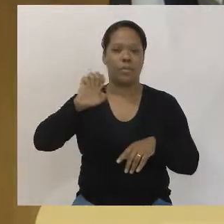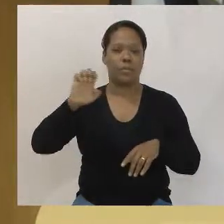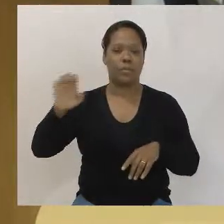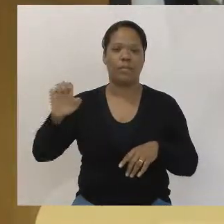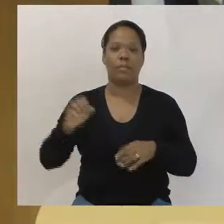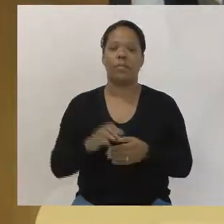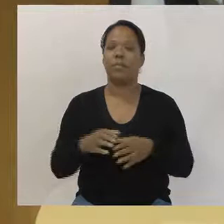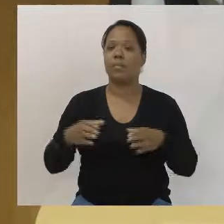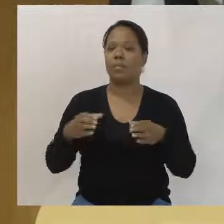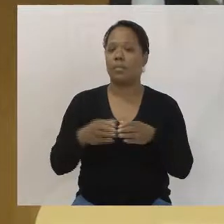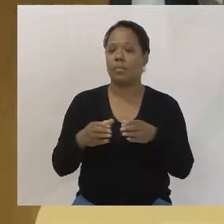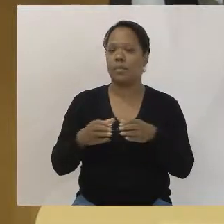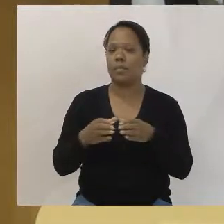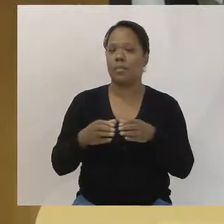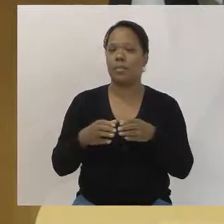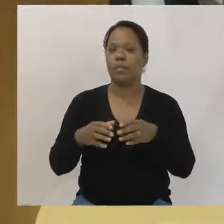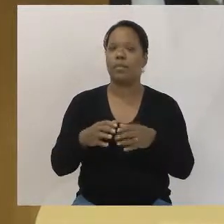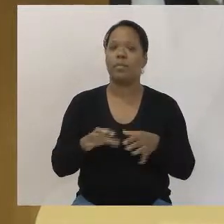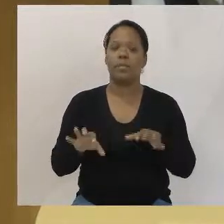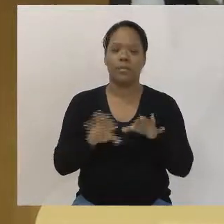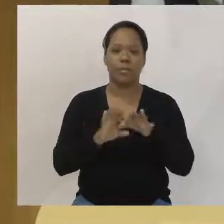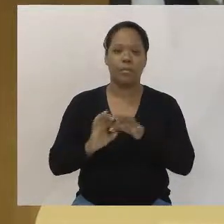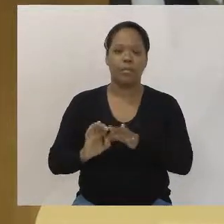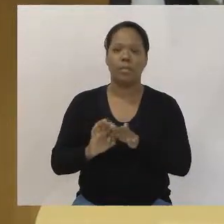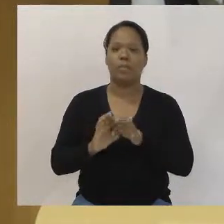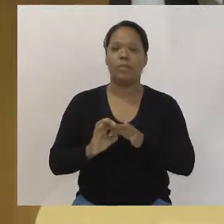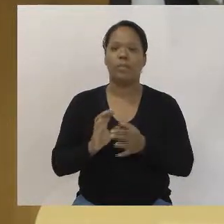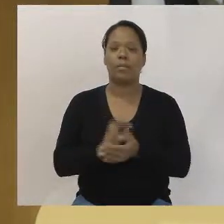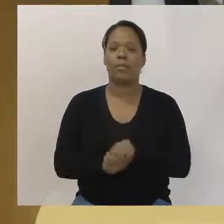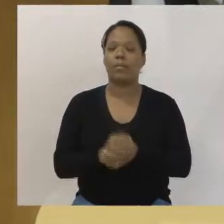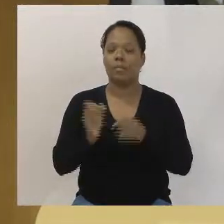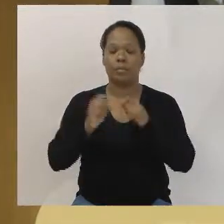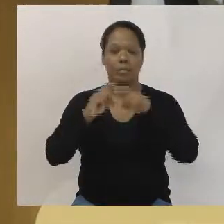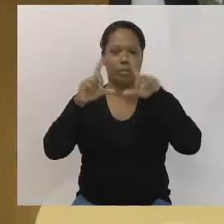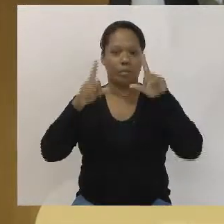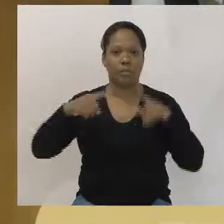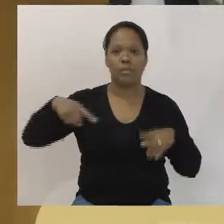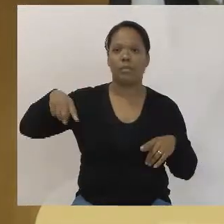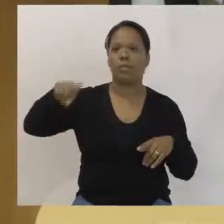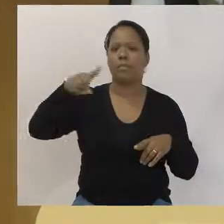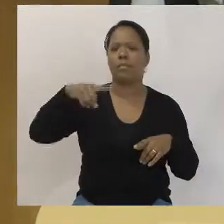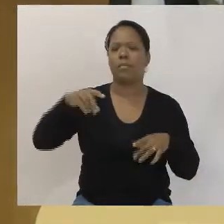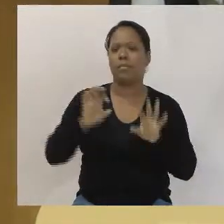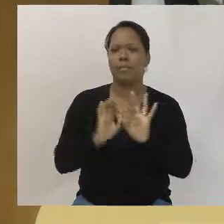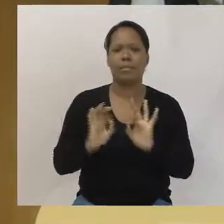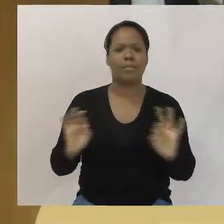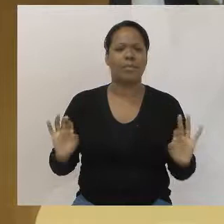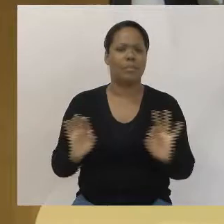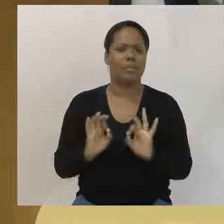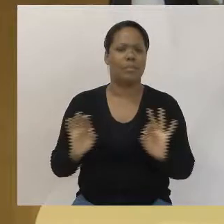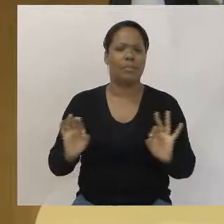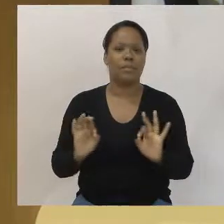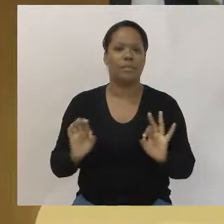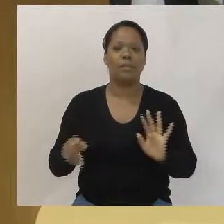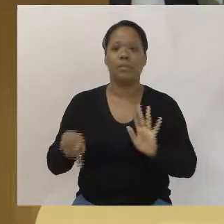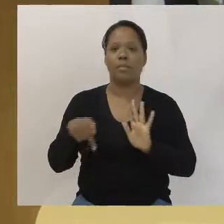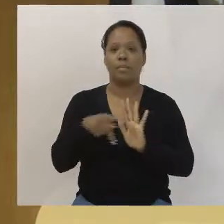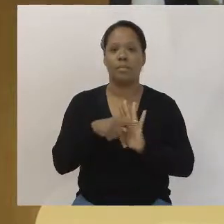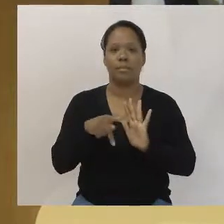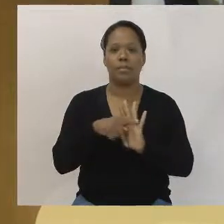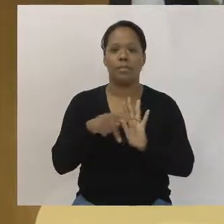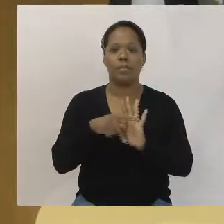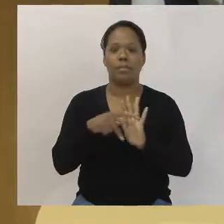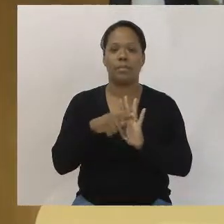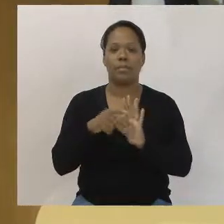fundações da nossa cidade para que fique clara população de forma mais simples já que esse projeto é extremamente